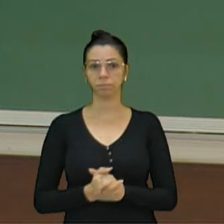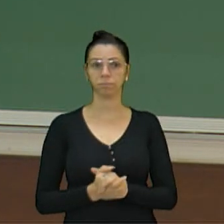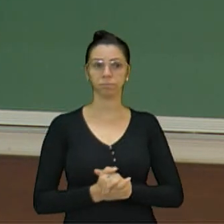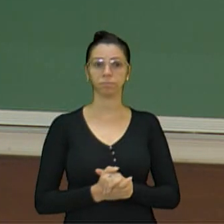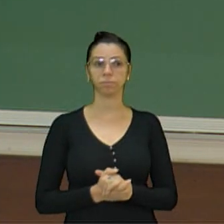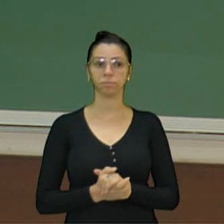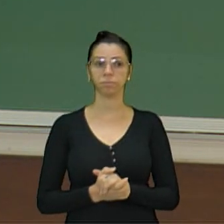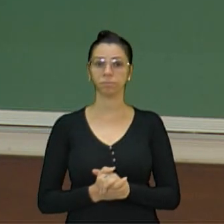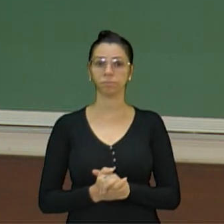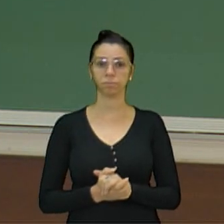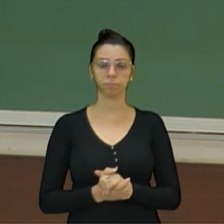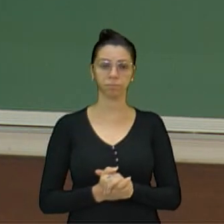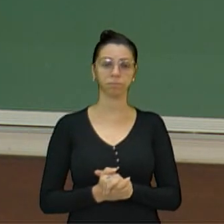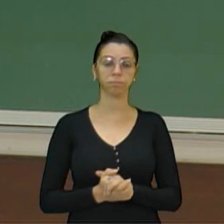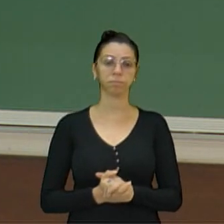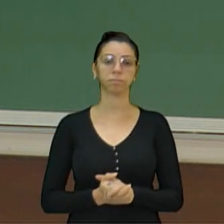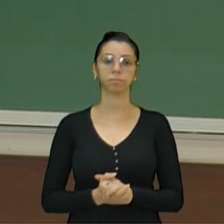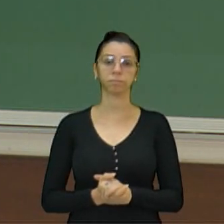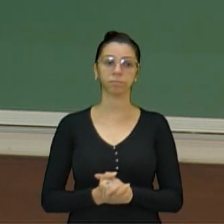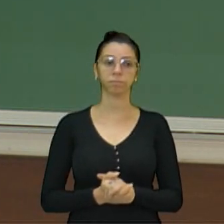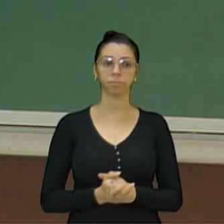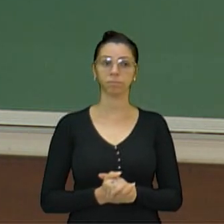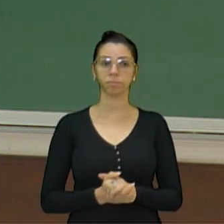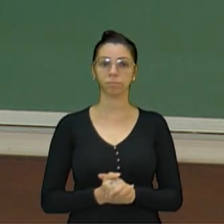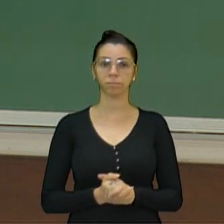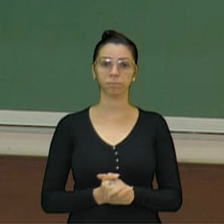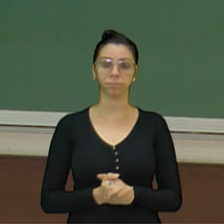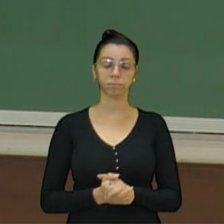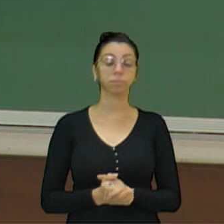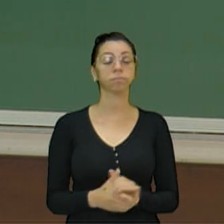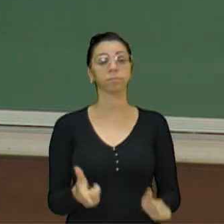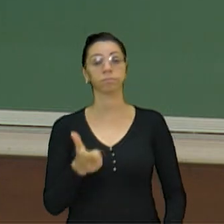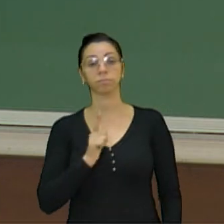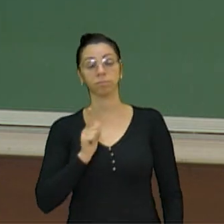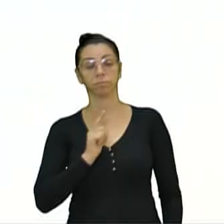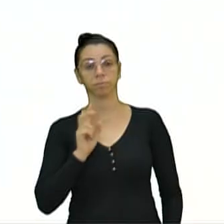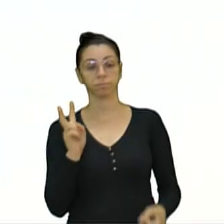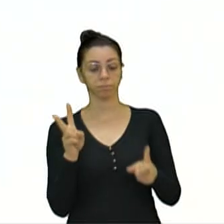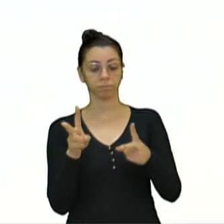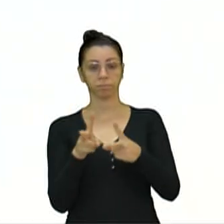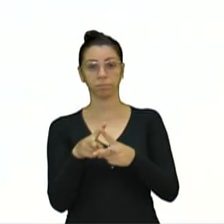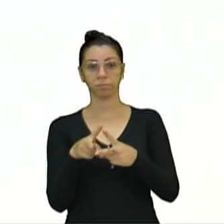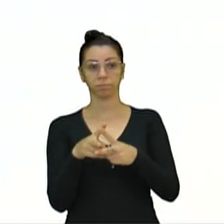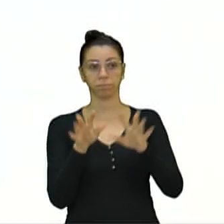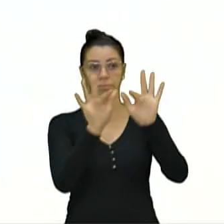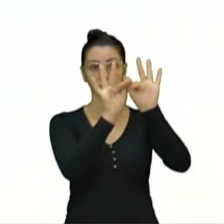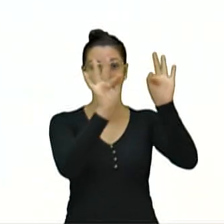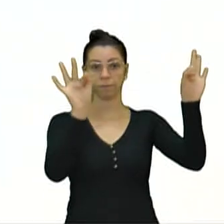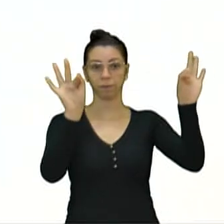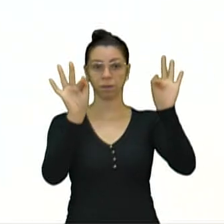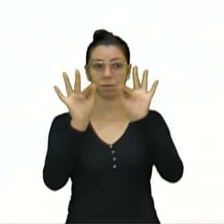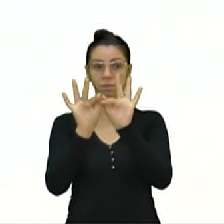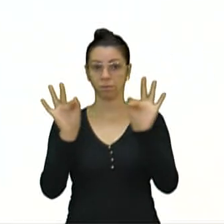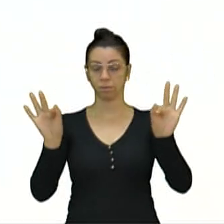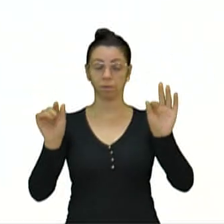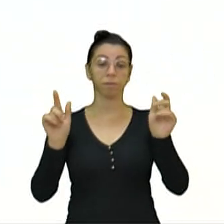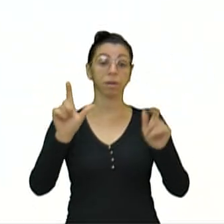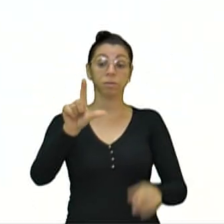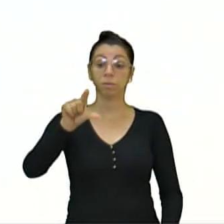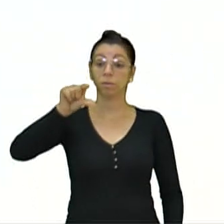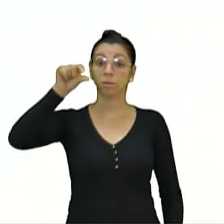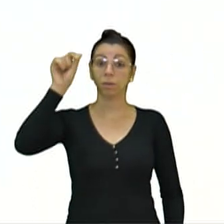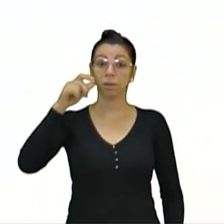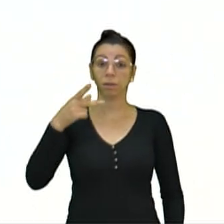próximos slides. Então, nós vamos fazer o nosso quiz aqui agora. Eu tenho duas frases onde você vai ter que escolher a preposição